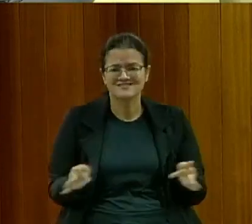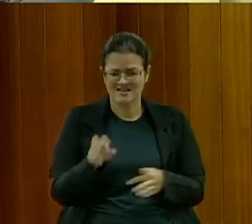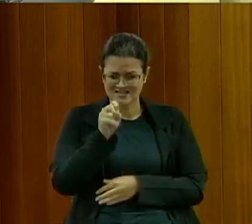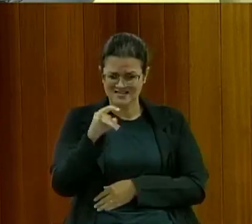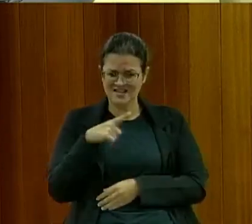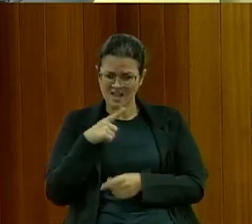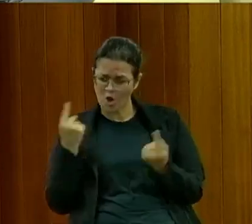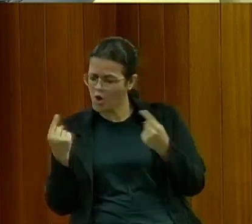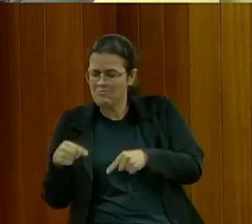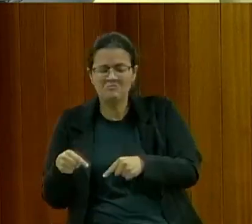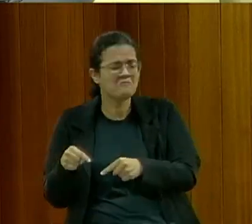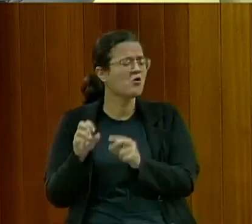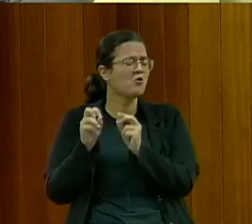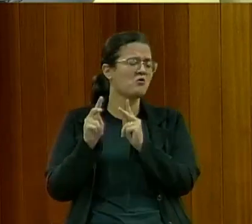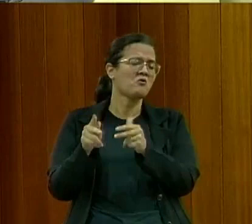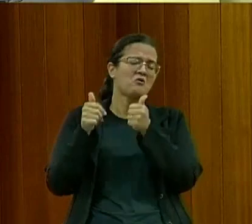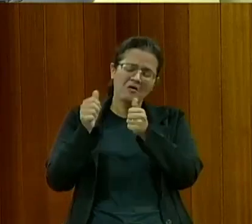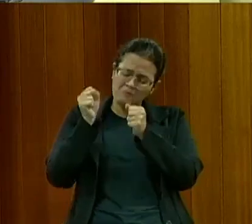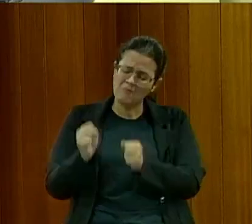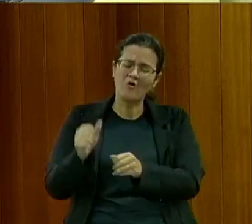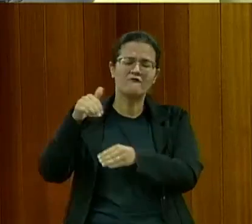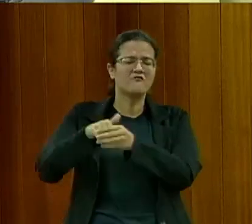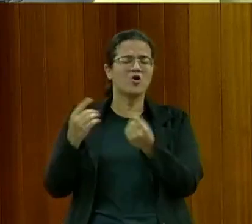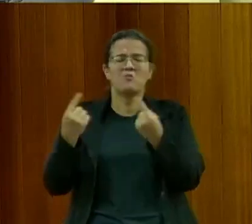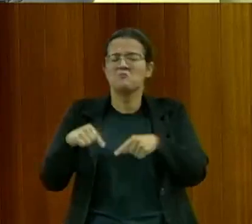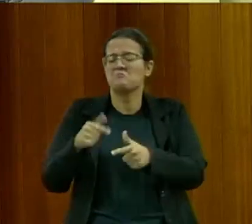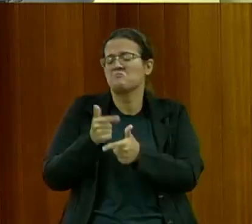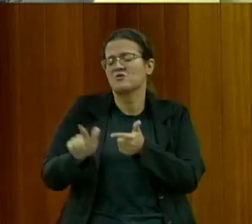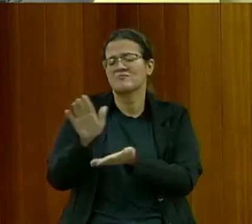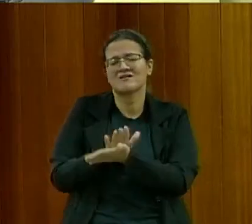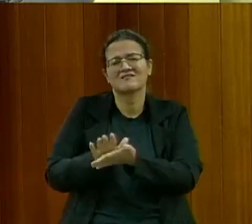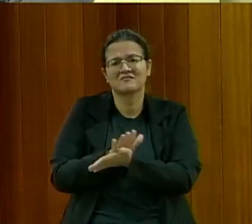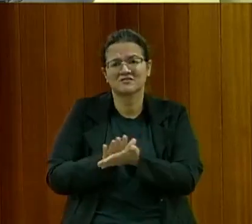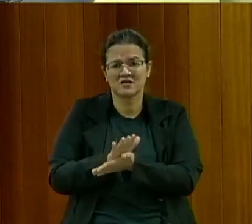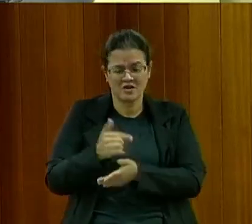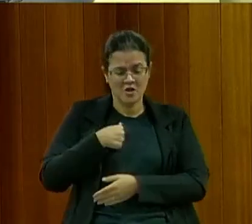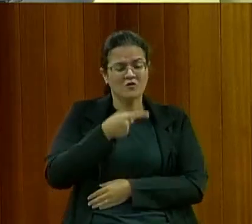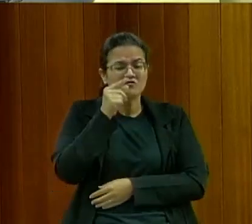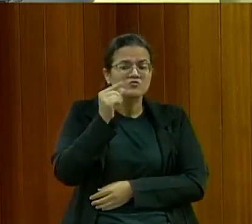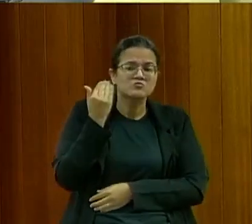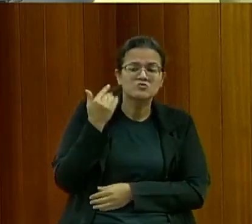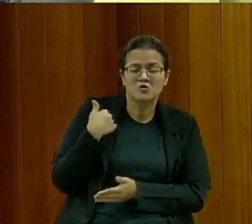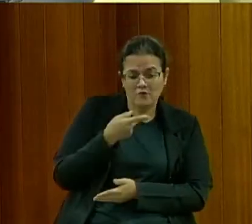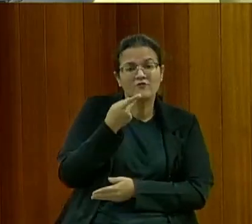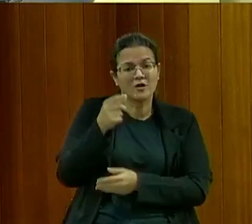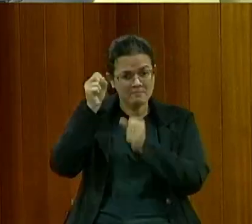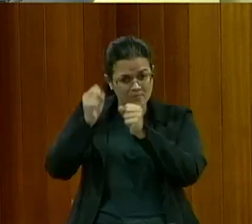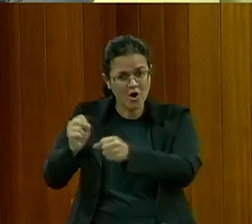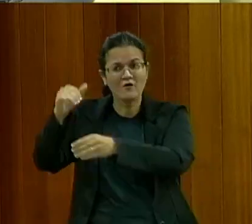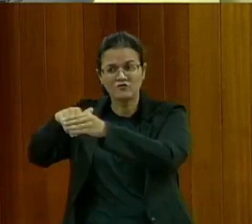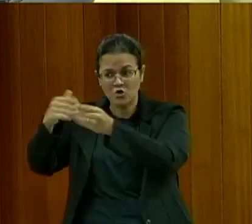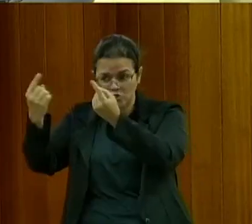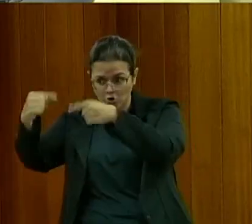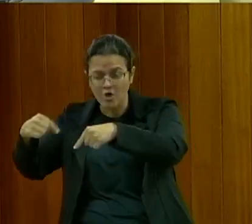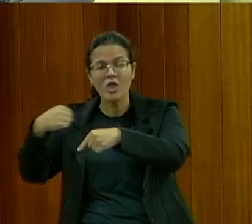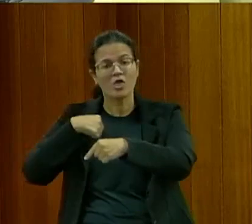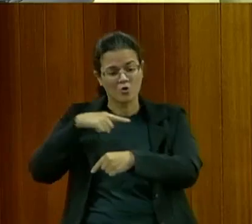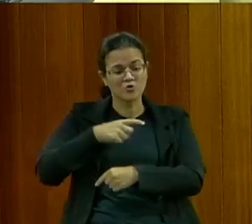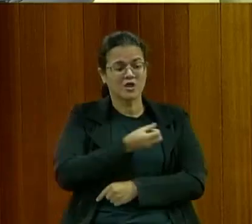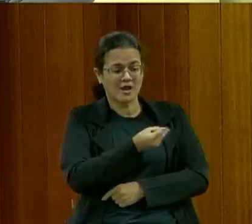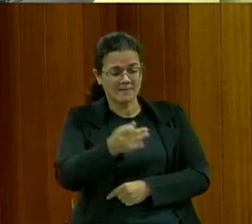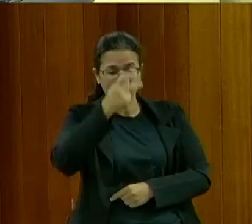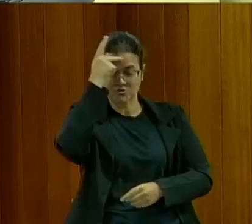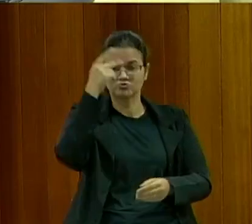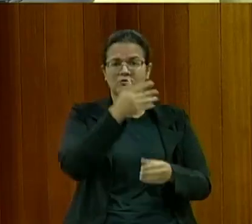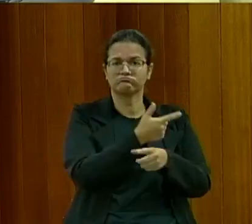contra. Uai, qual que é o problema? O que eu falei aqui há pouco? Vota contra lá. Lá eu tenho voto para aprovar. Só se o vereador quebrar a palavra,